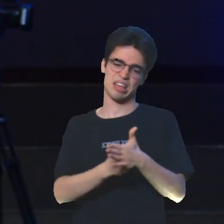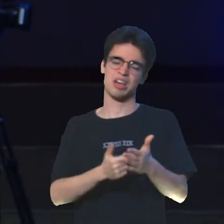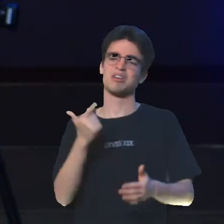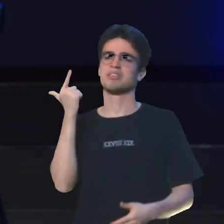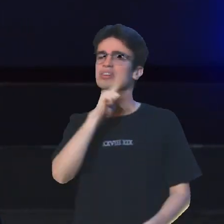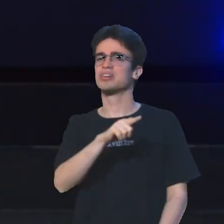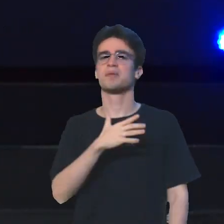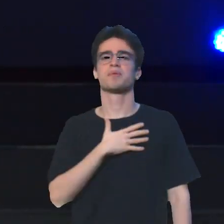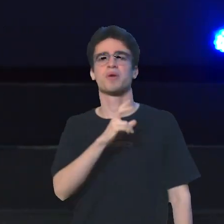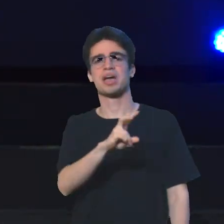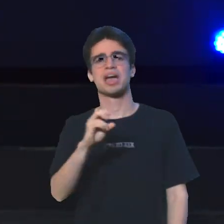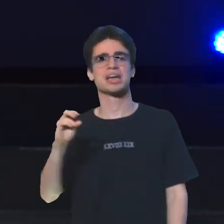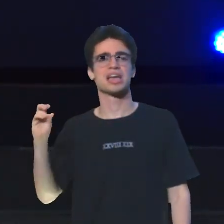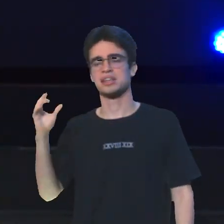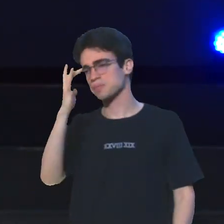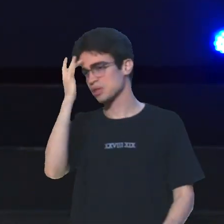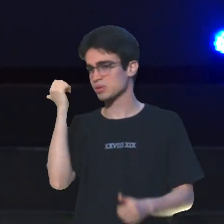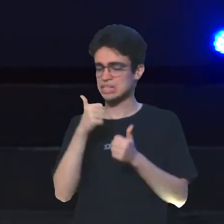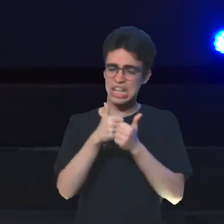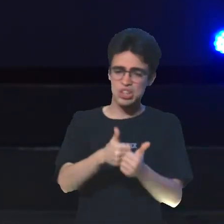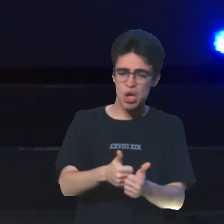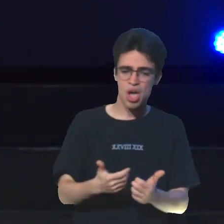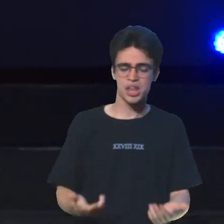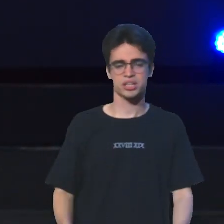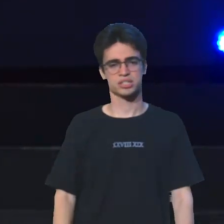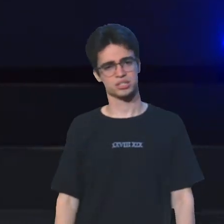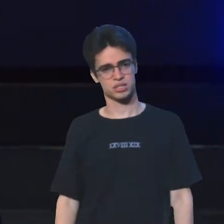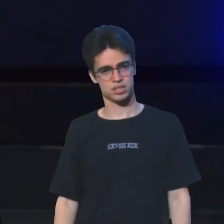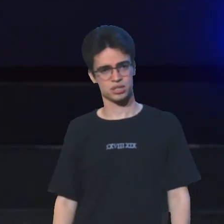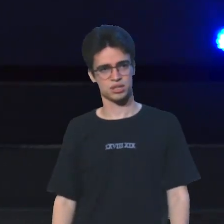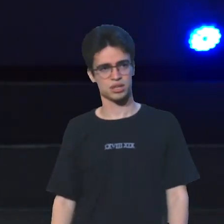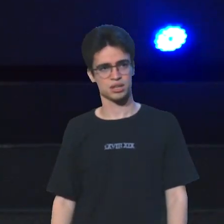os meus 500 seguidores.